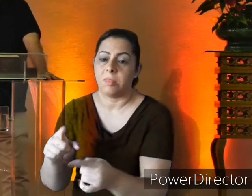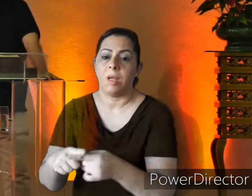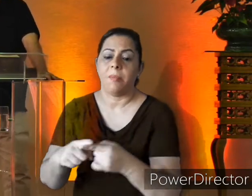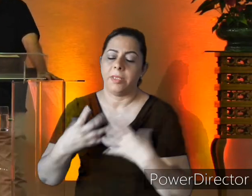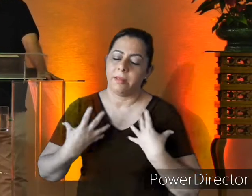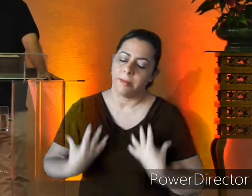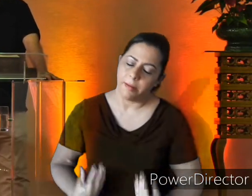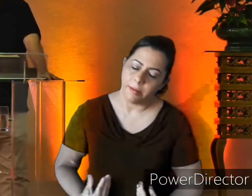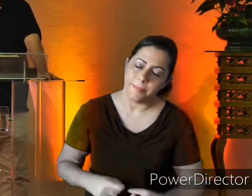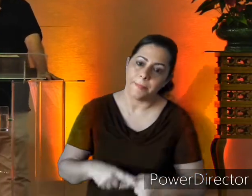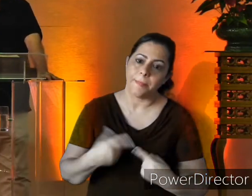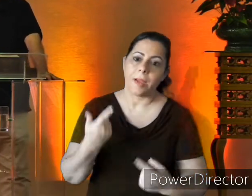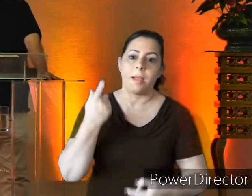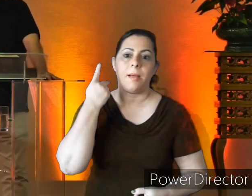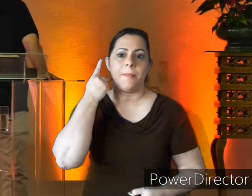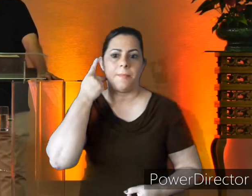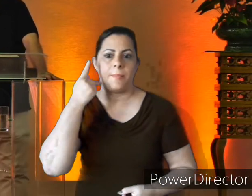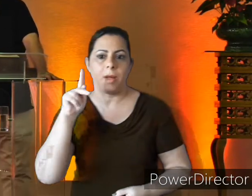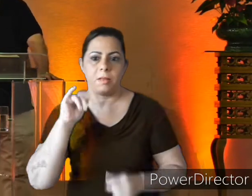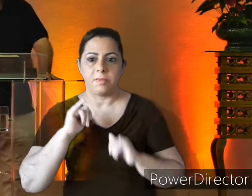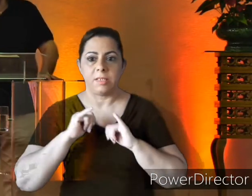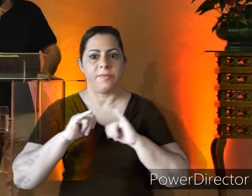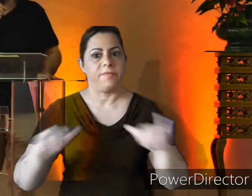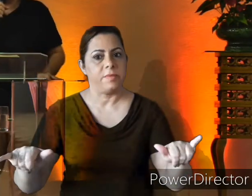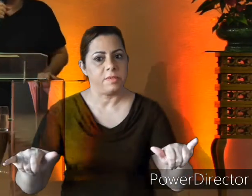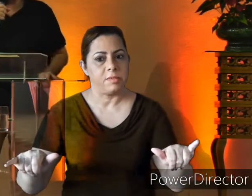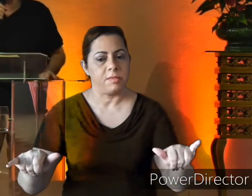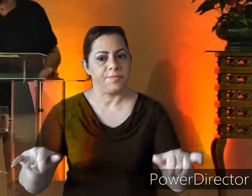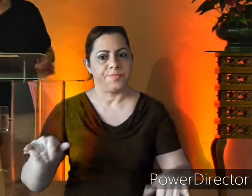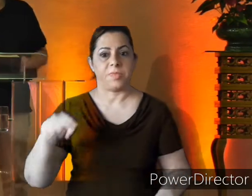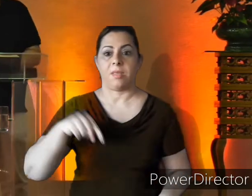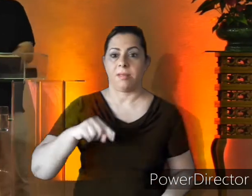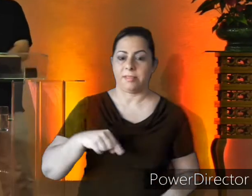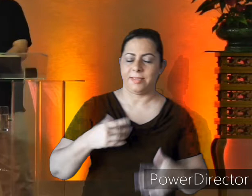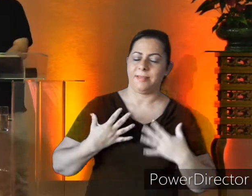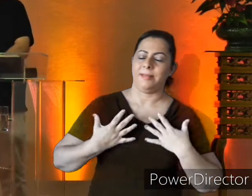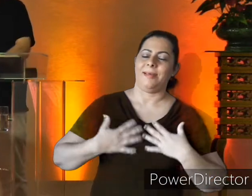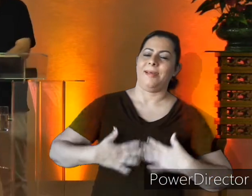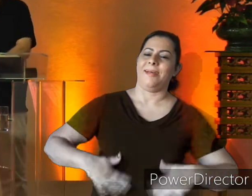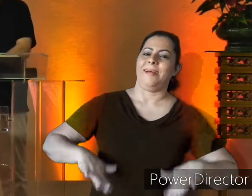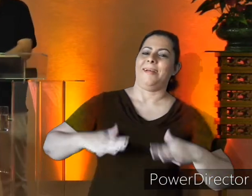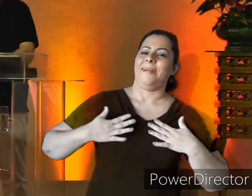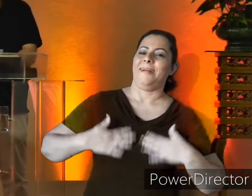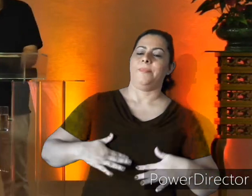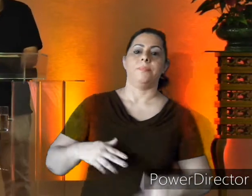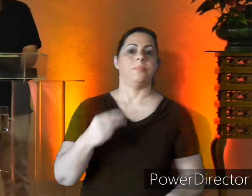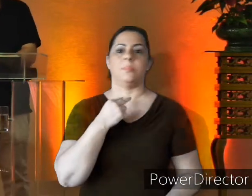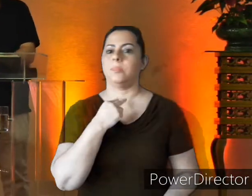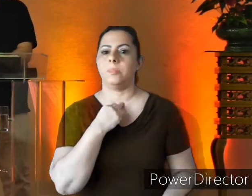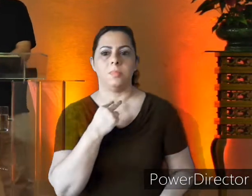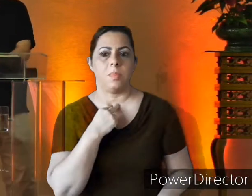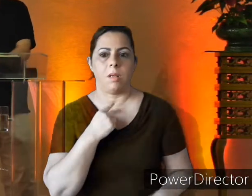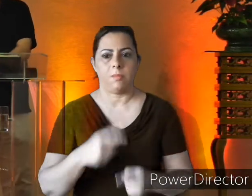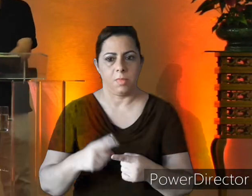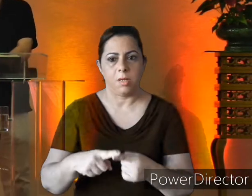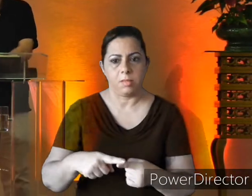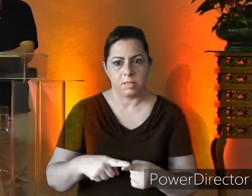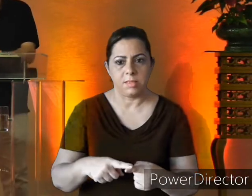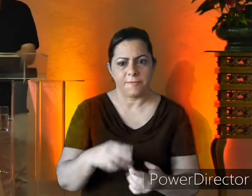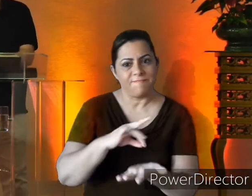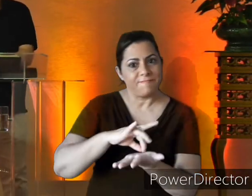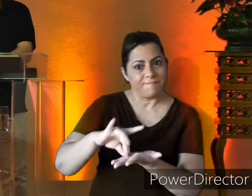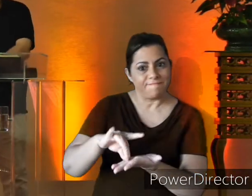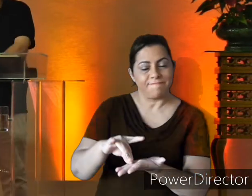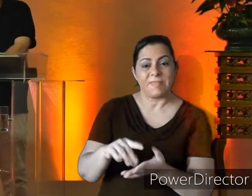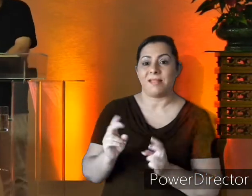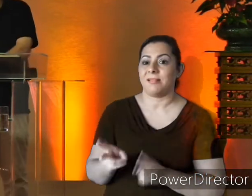rei da Síria vai sempre procurar levantar emboscadas contra nós. Nós acabamos de ler que o